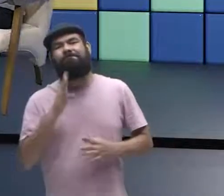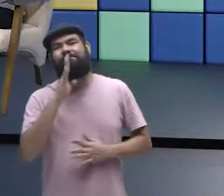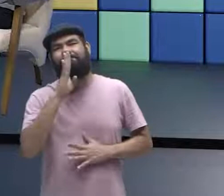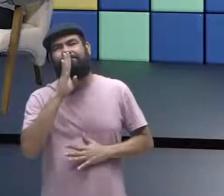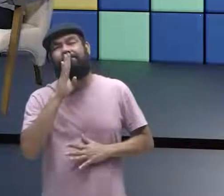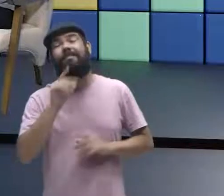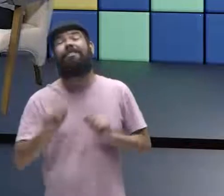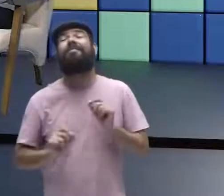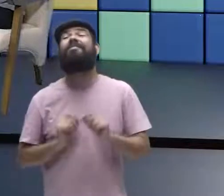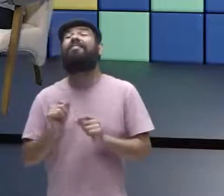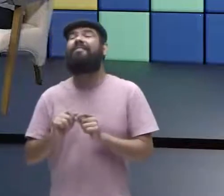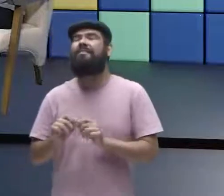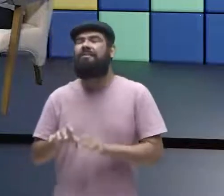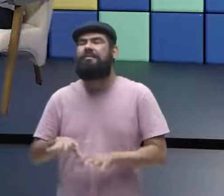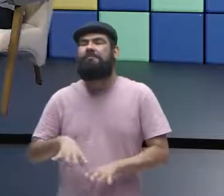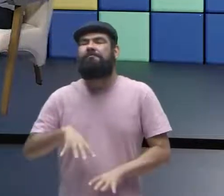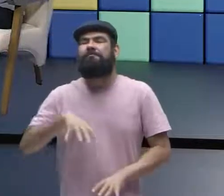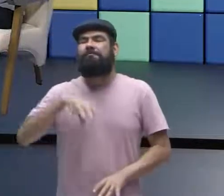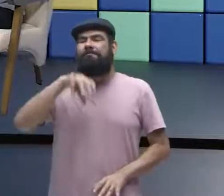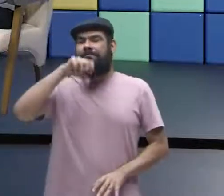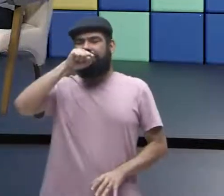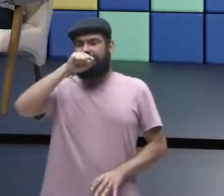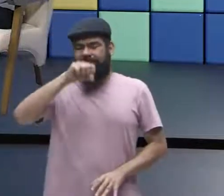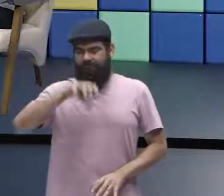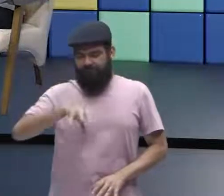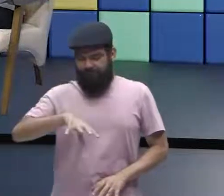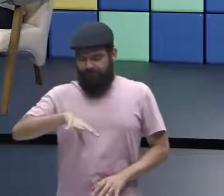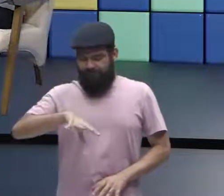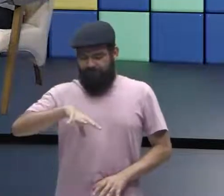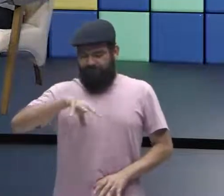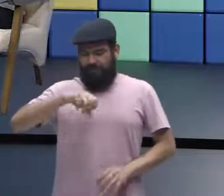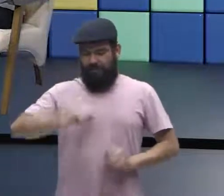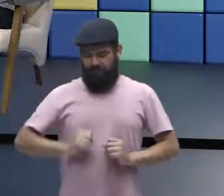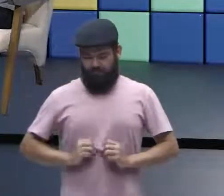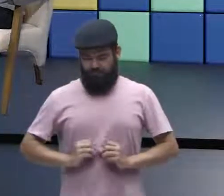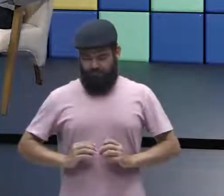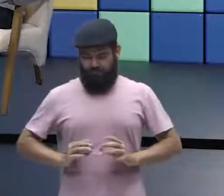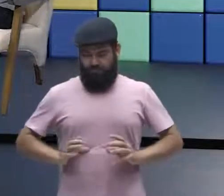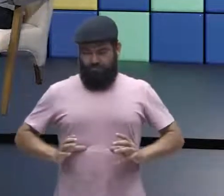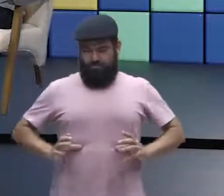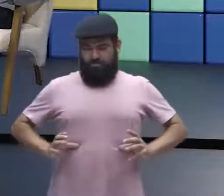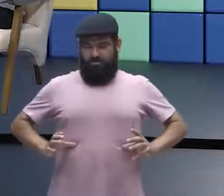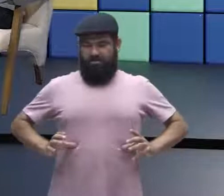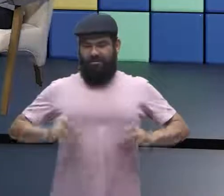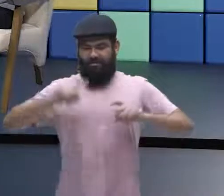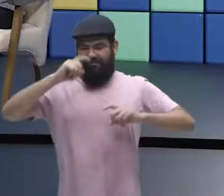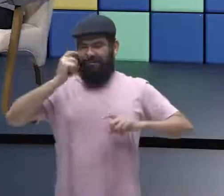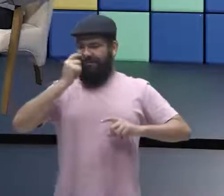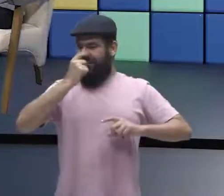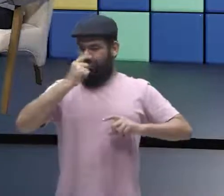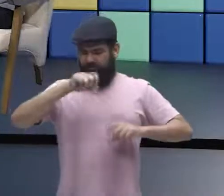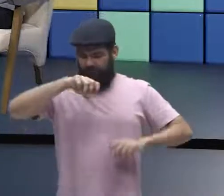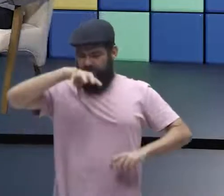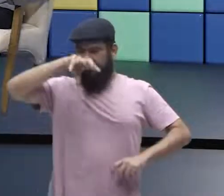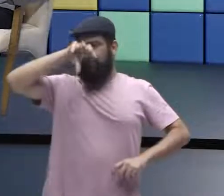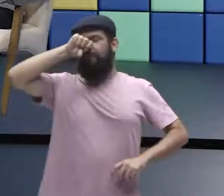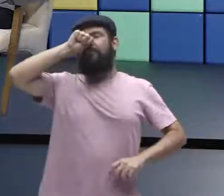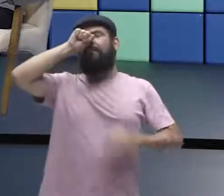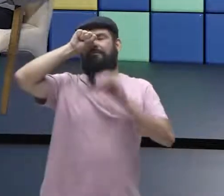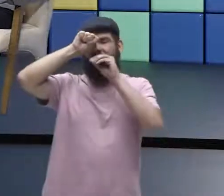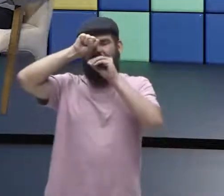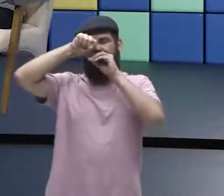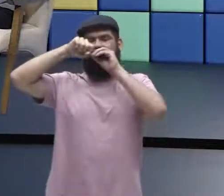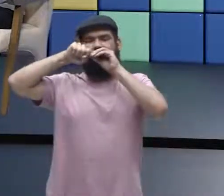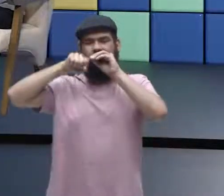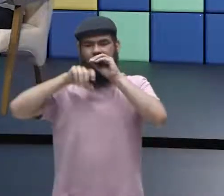quê? Respira, puxa o ar pelas narinas, solta pela boca e faz a